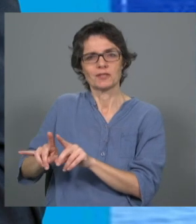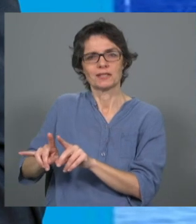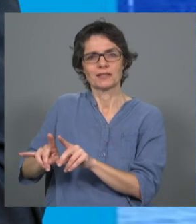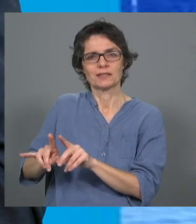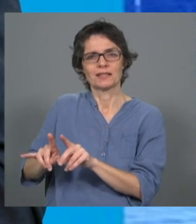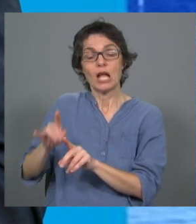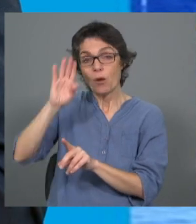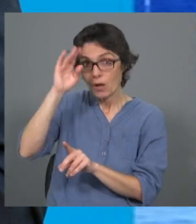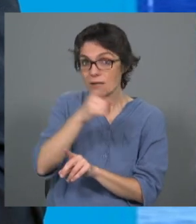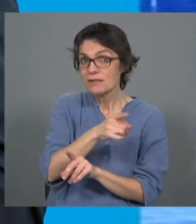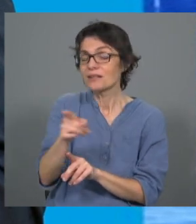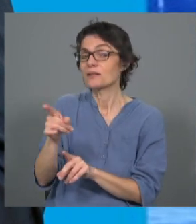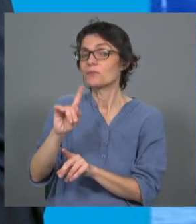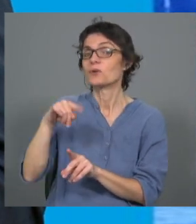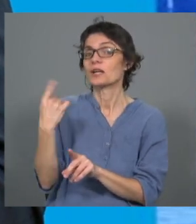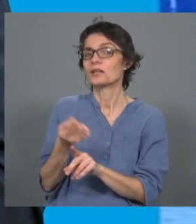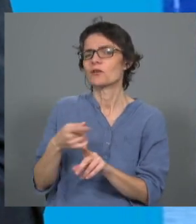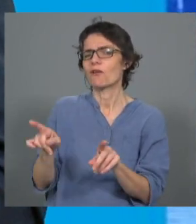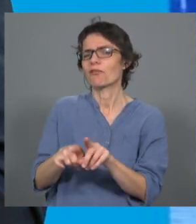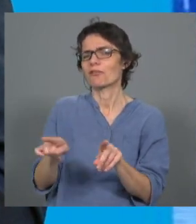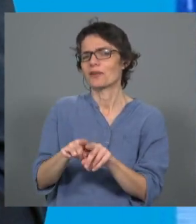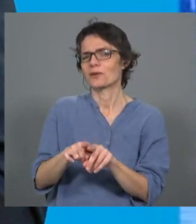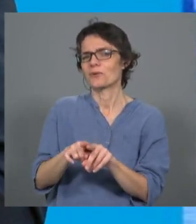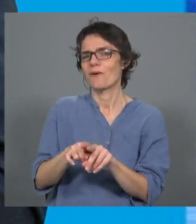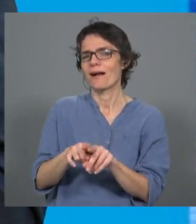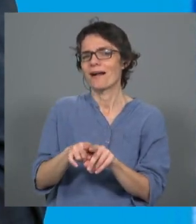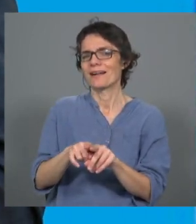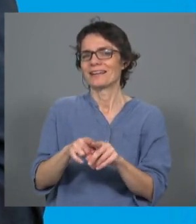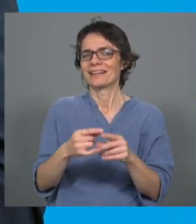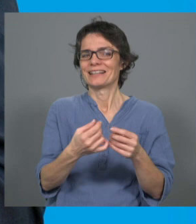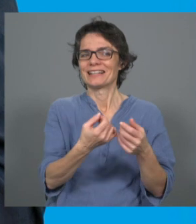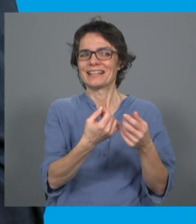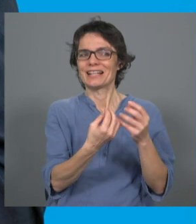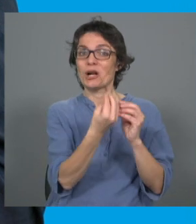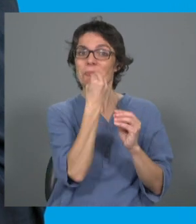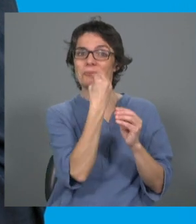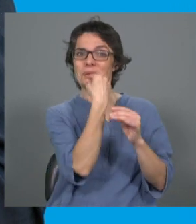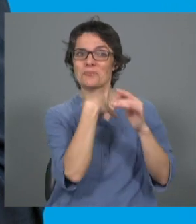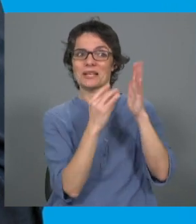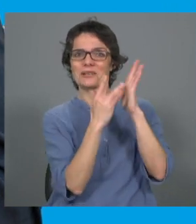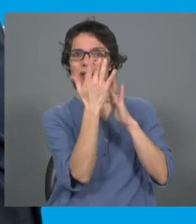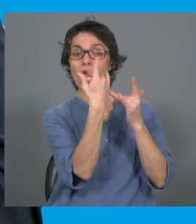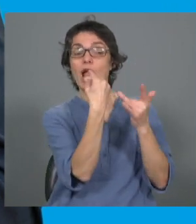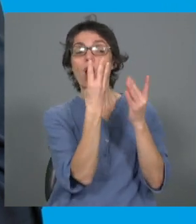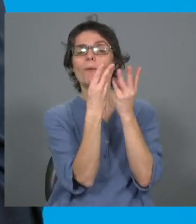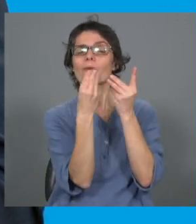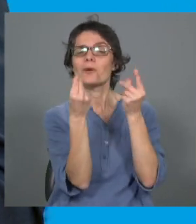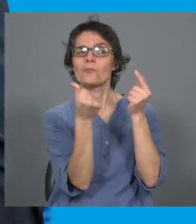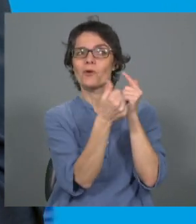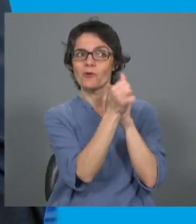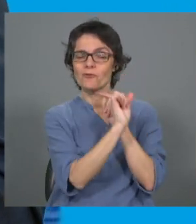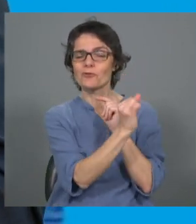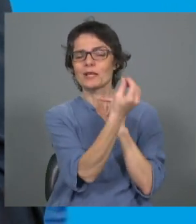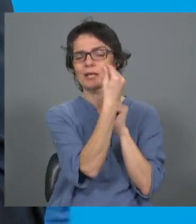sabemos que nós somos enxertados em Jesus Cristo e por isso ganhamos este sabor, esta casta de Jesus